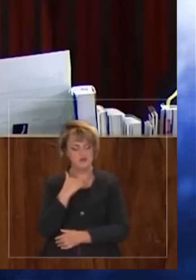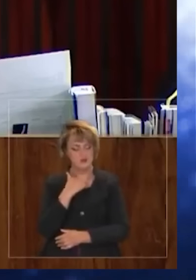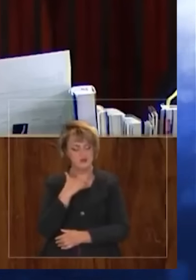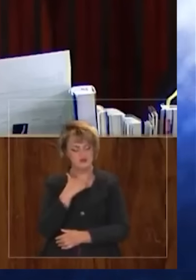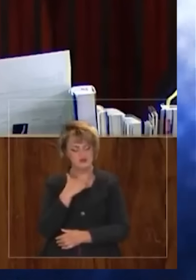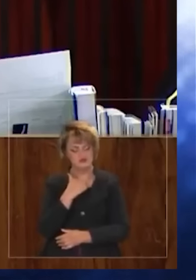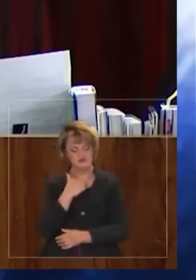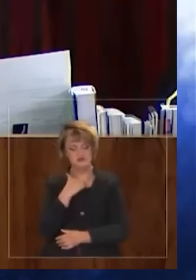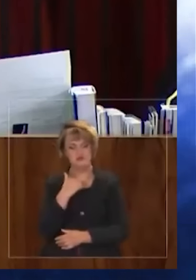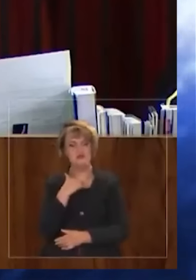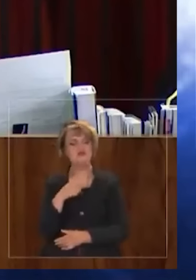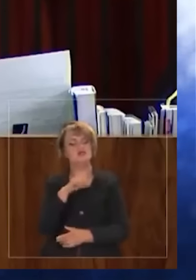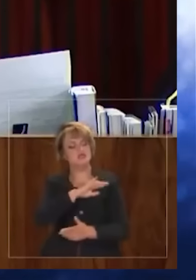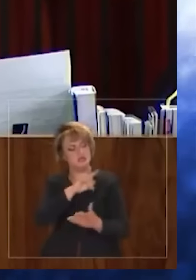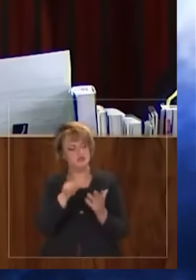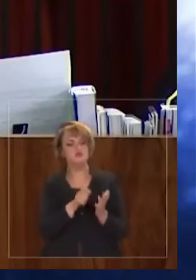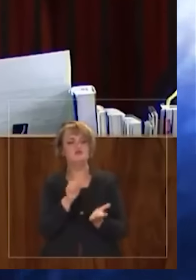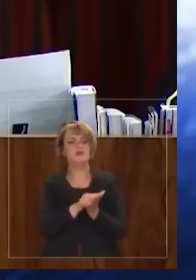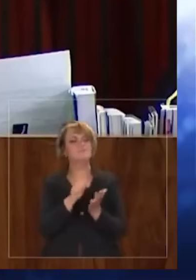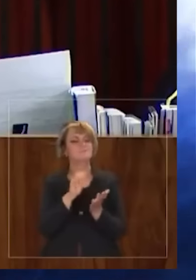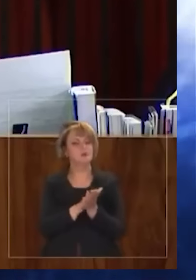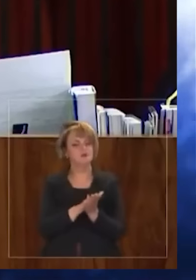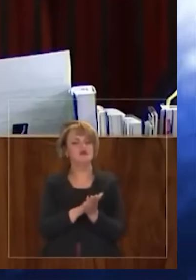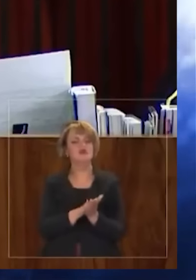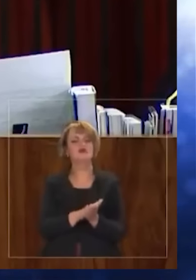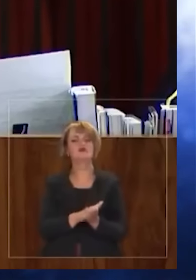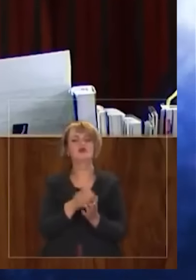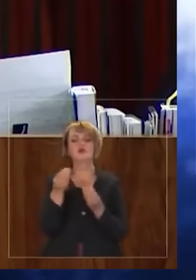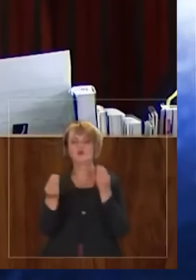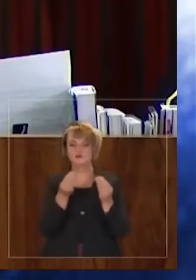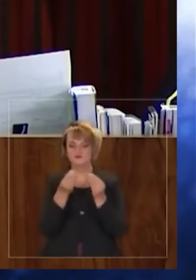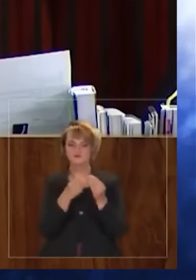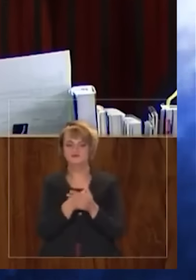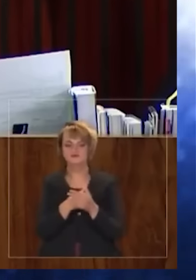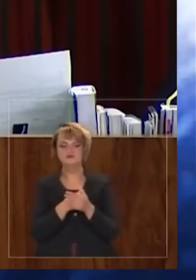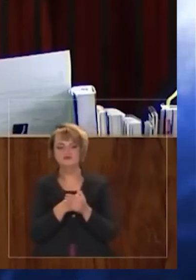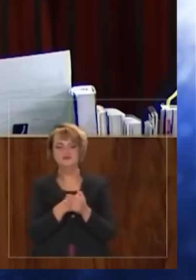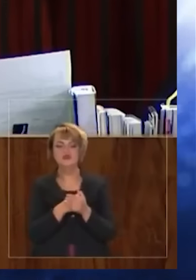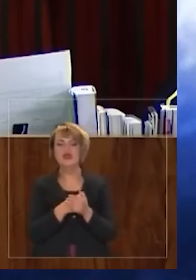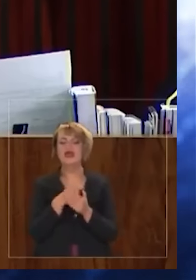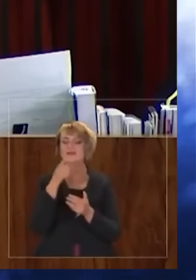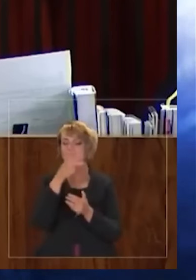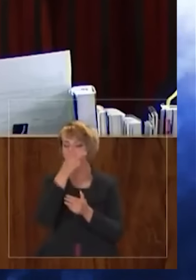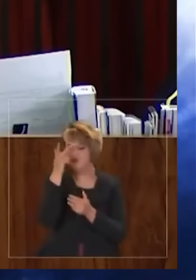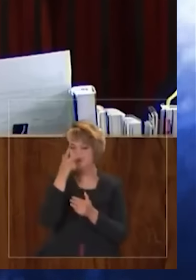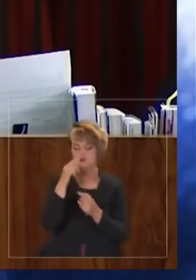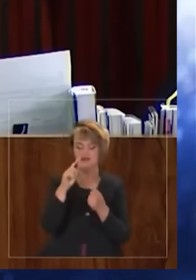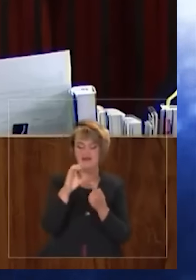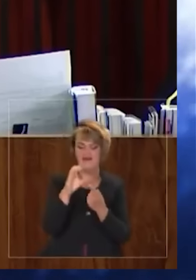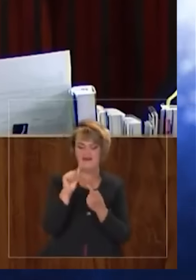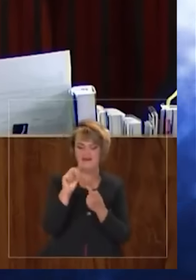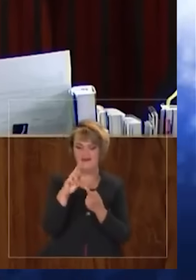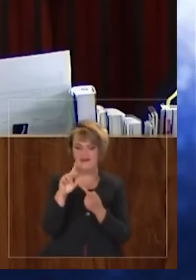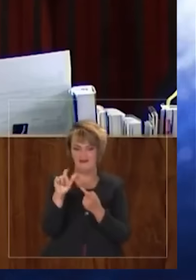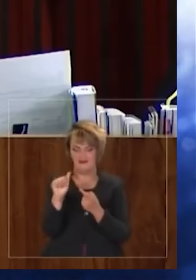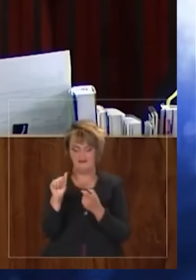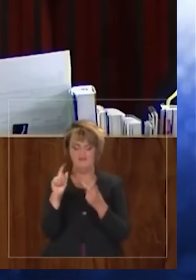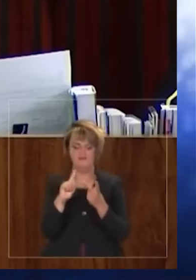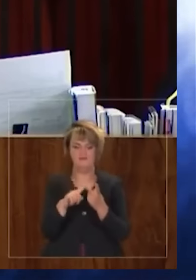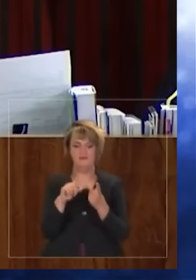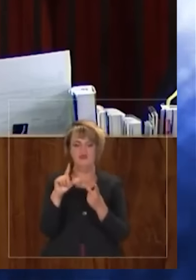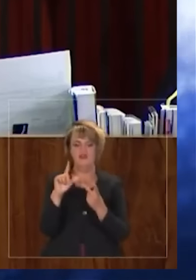representação e fixando individualmente a multa da seguinte forma em relação representados Carl Zambelli Salgado de